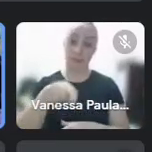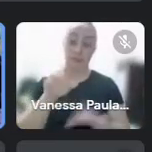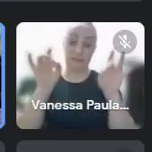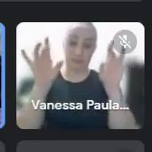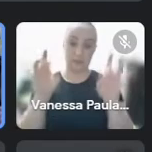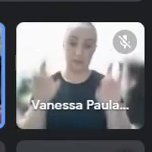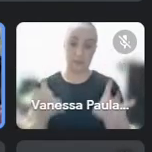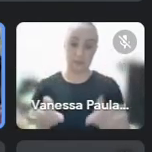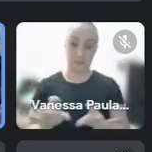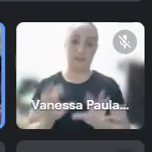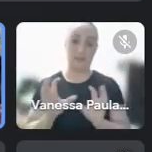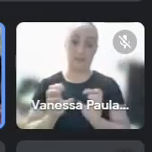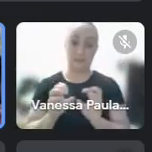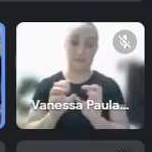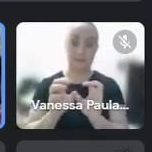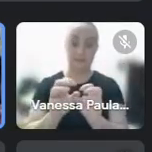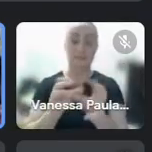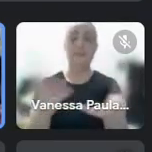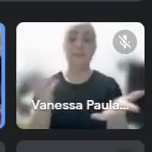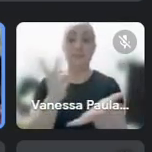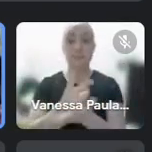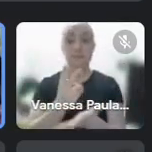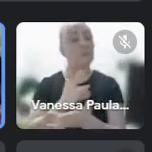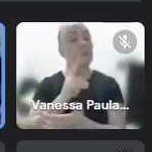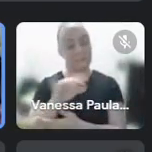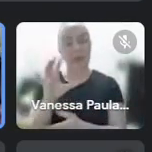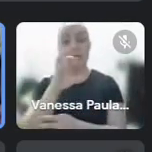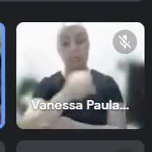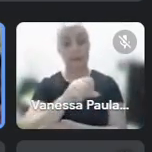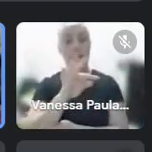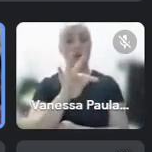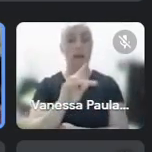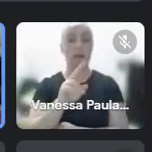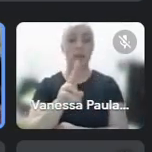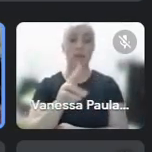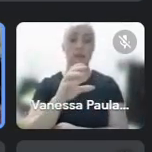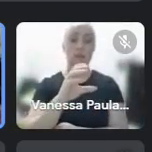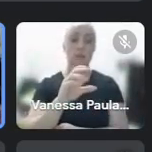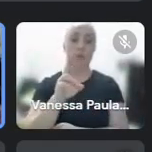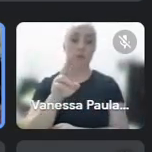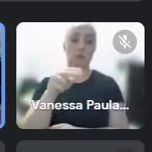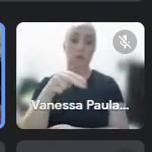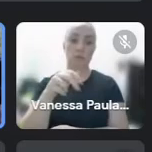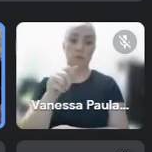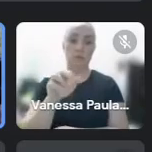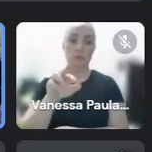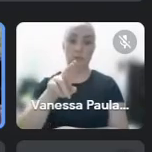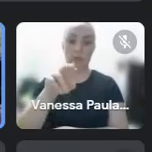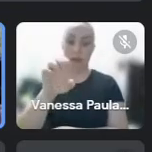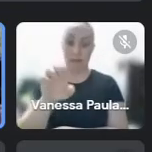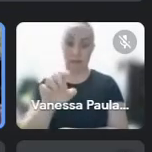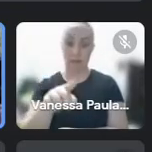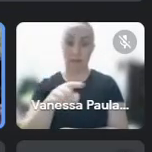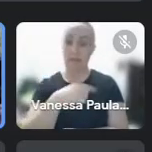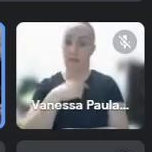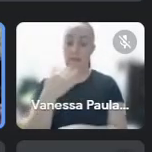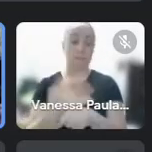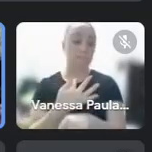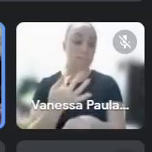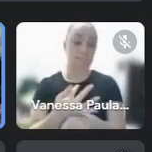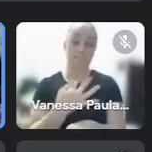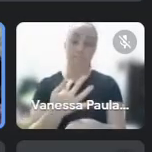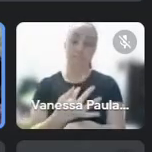especializadas, né, são especiais, e elas vão atacar esses tucunarés, ou seja, é um predador que não suporta muito a presença de